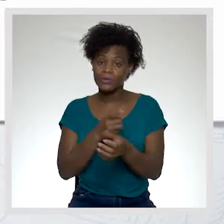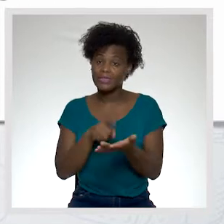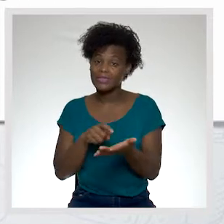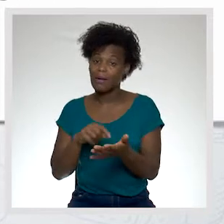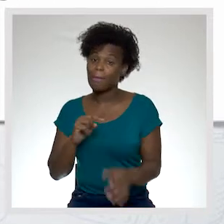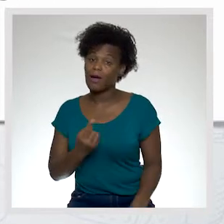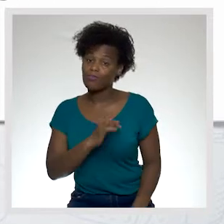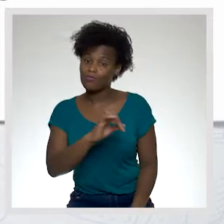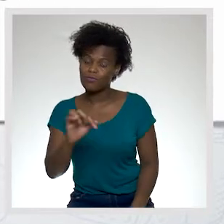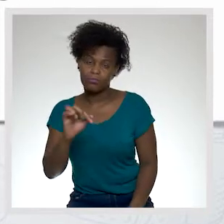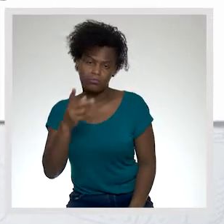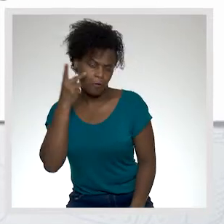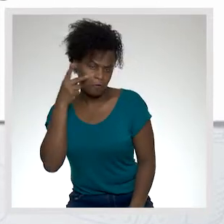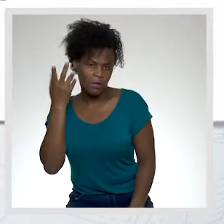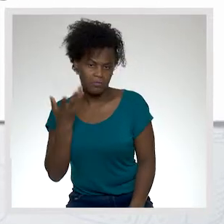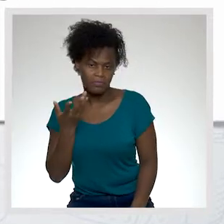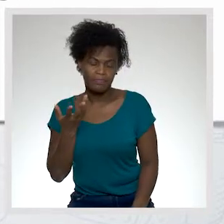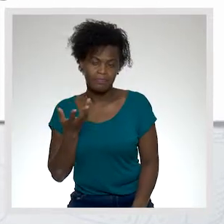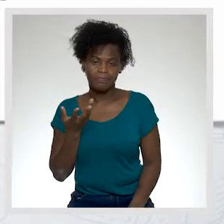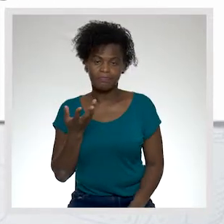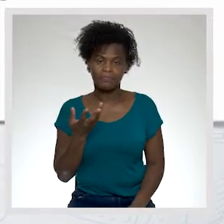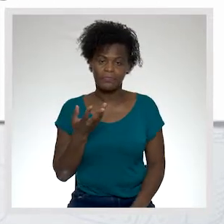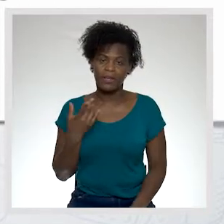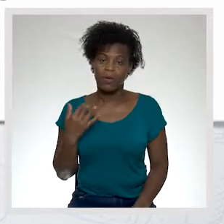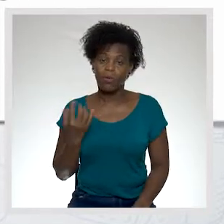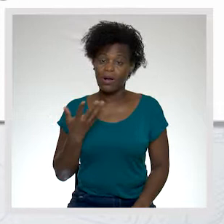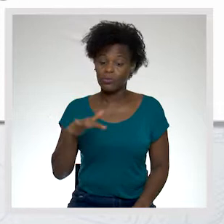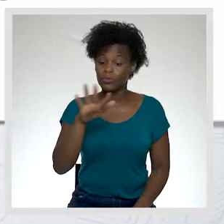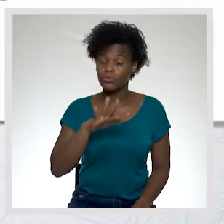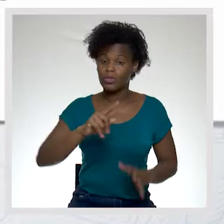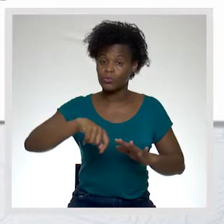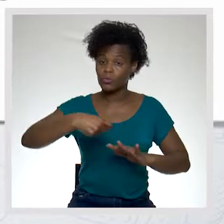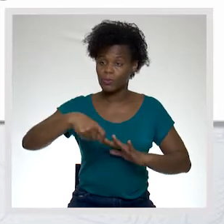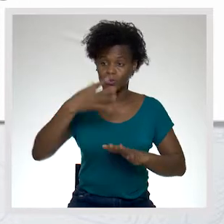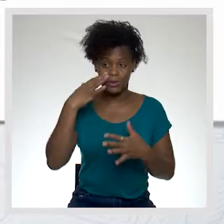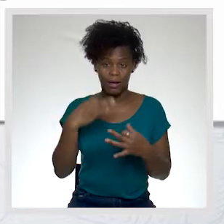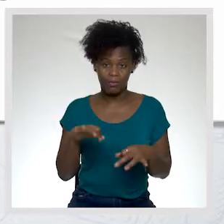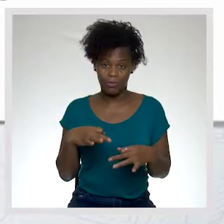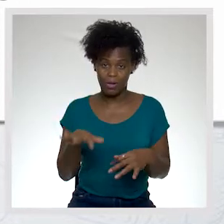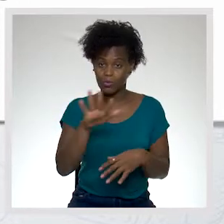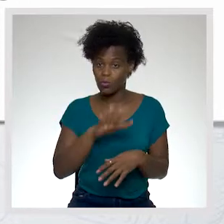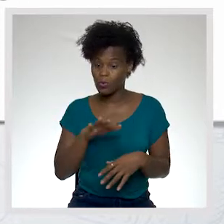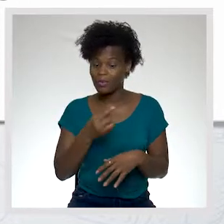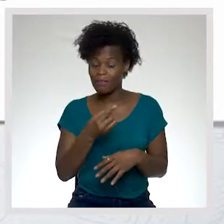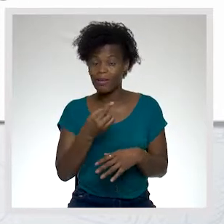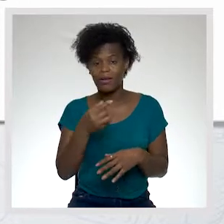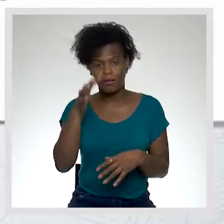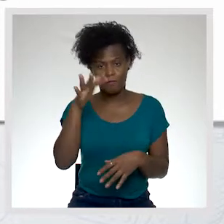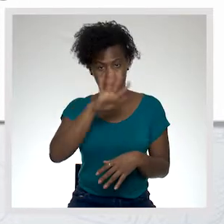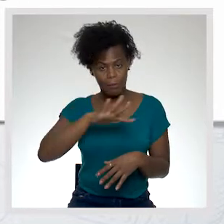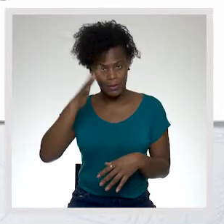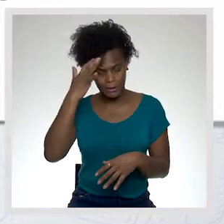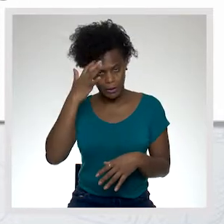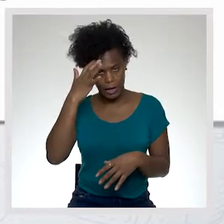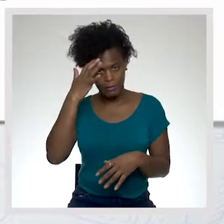sua subsistência. A utilização dos recursos naturais deve ser de forma